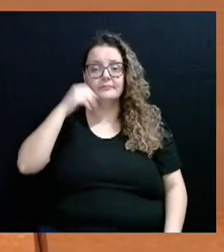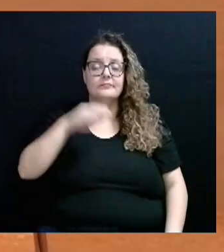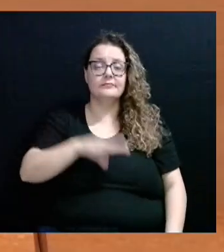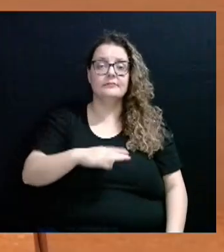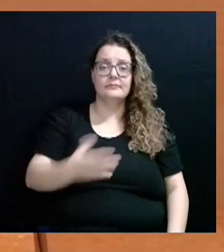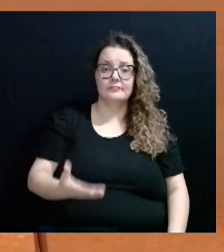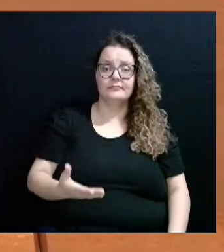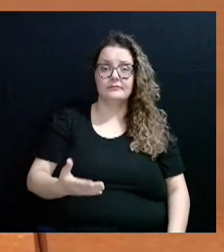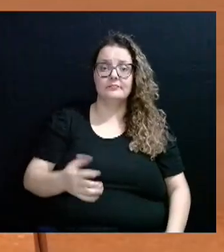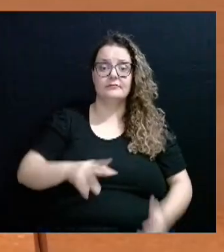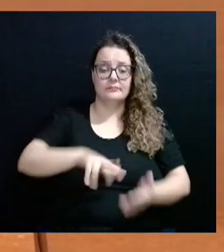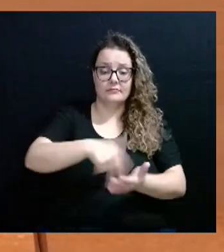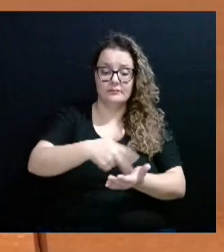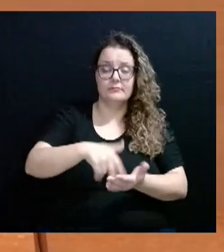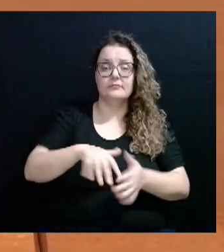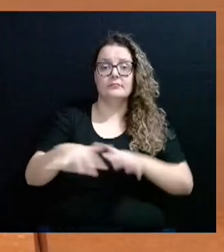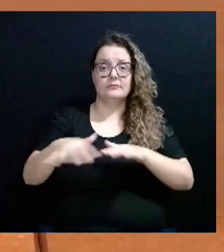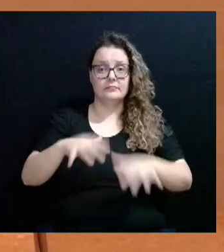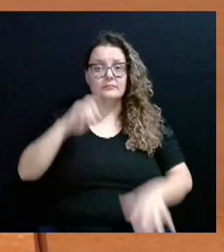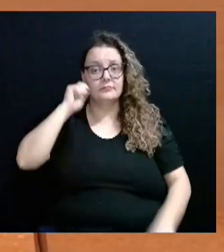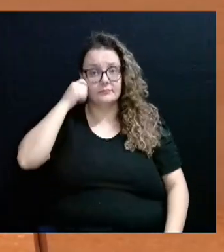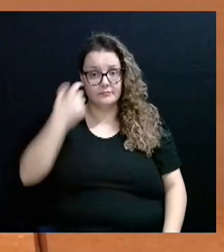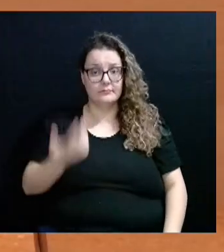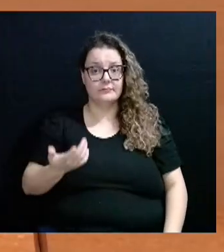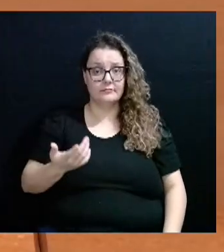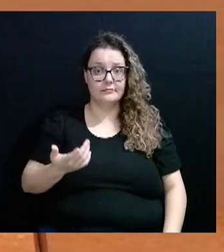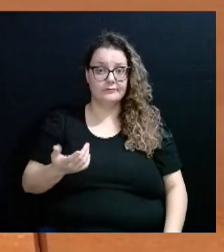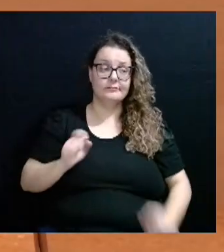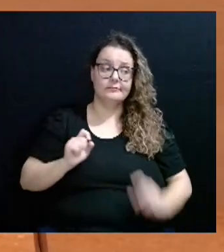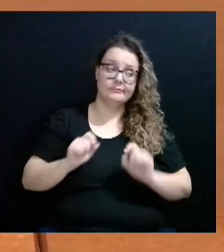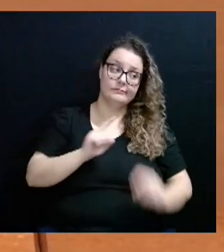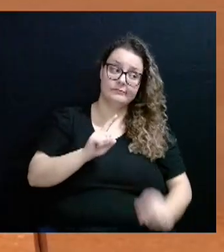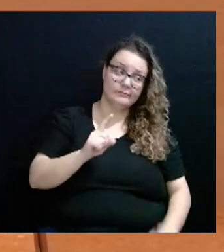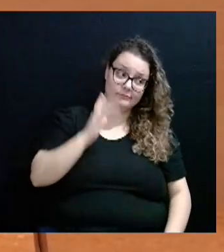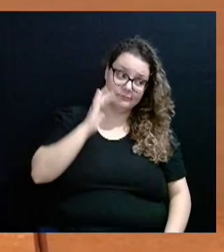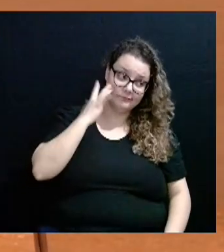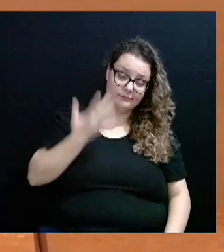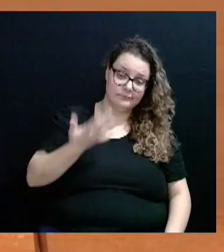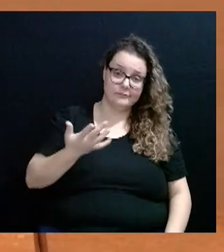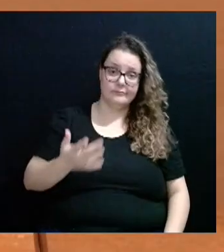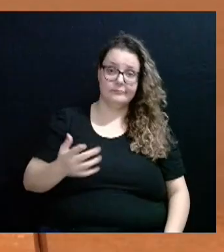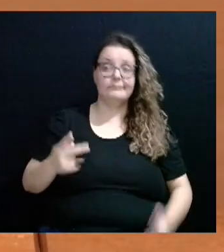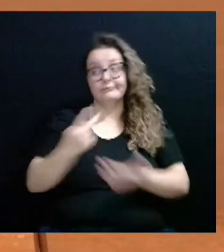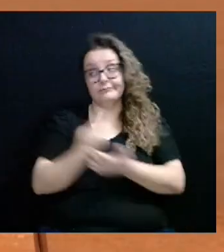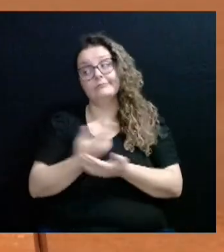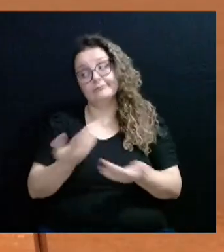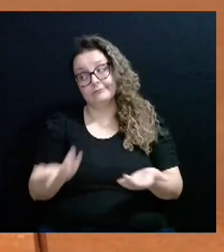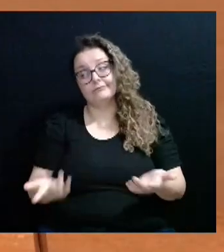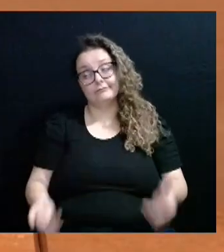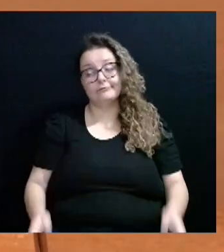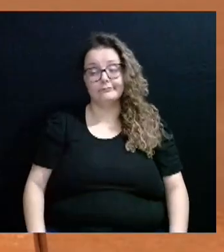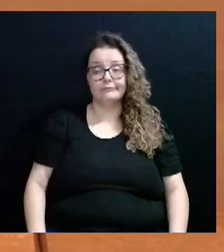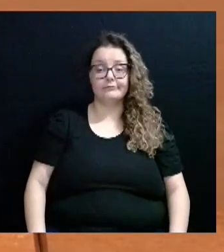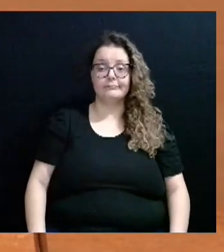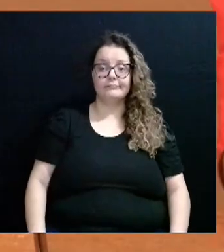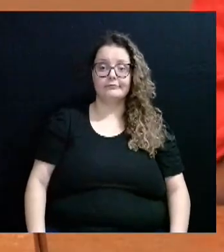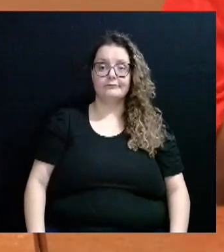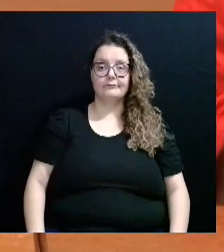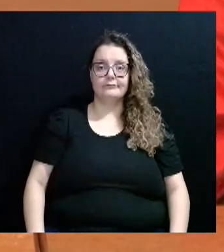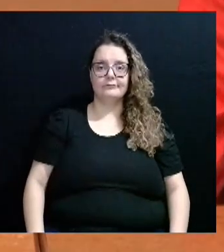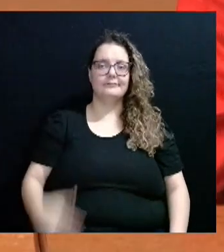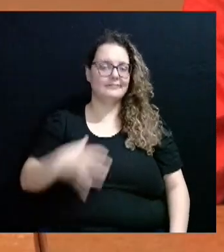um movimento negro, né? Quem não considera isso está equivocado, né? É isso, obrigada.